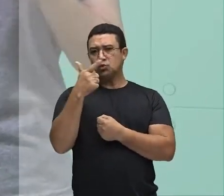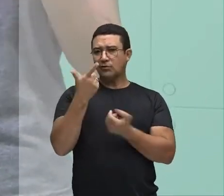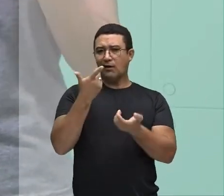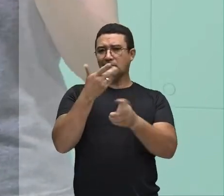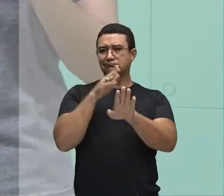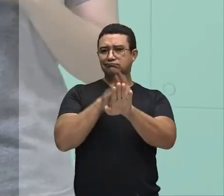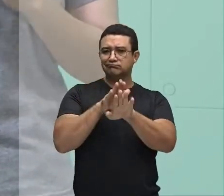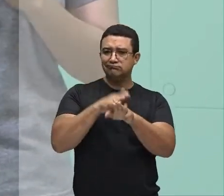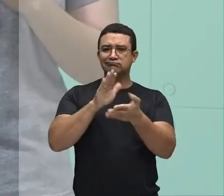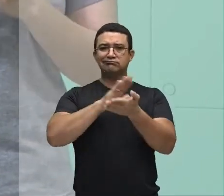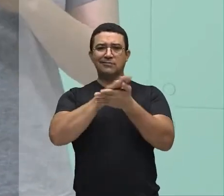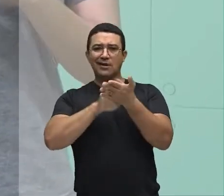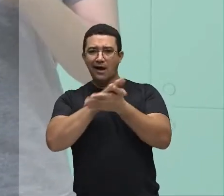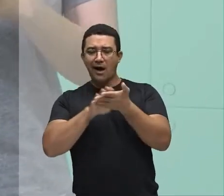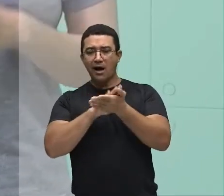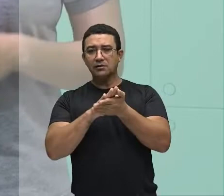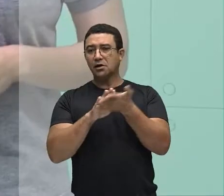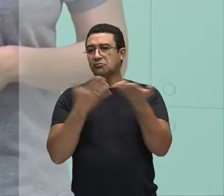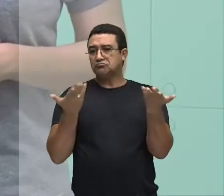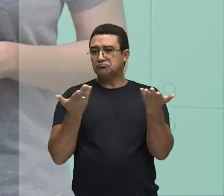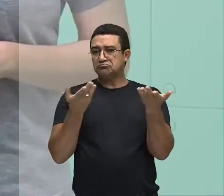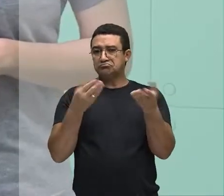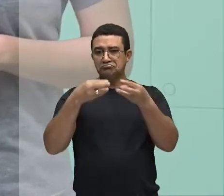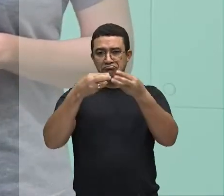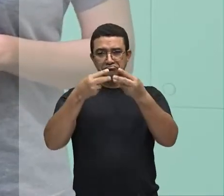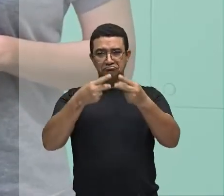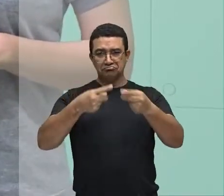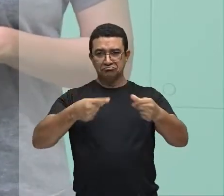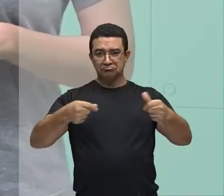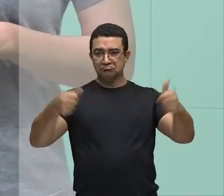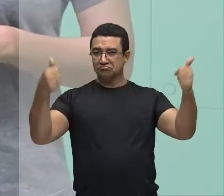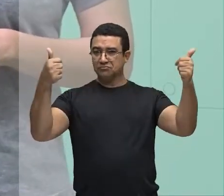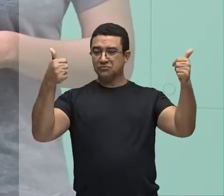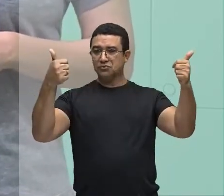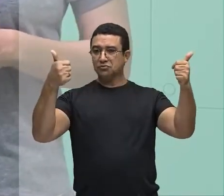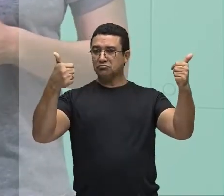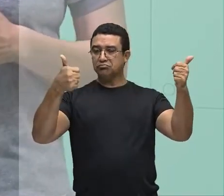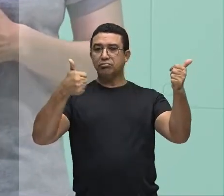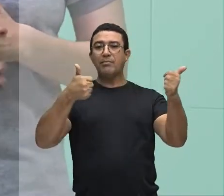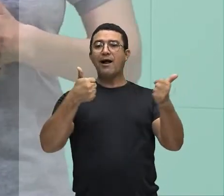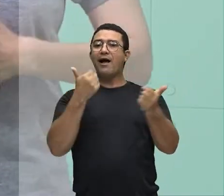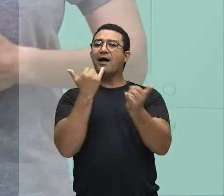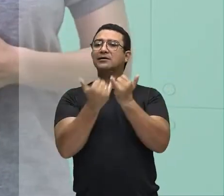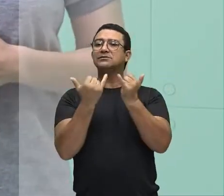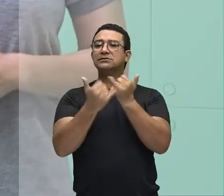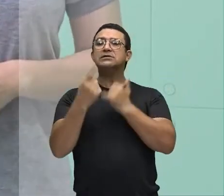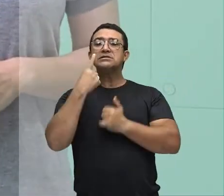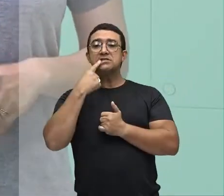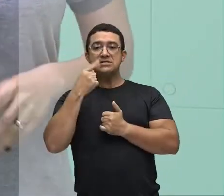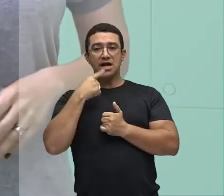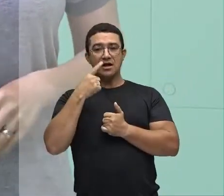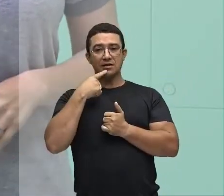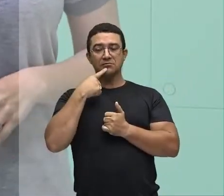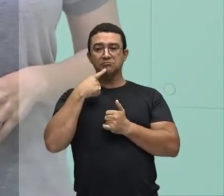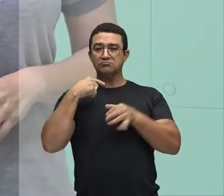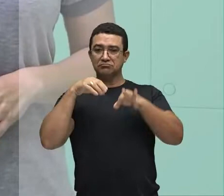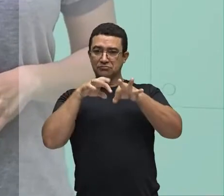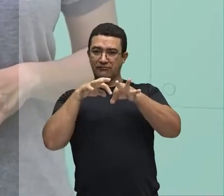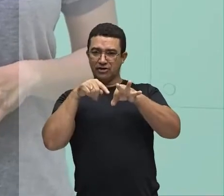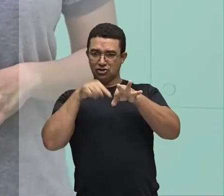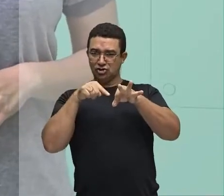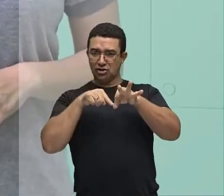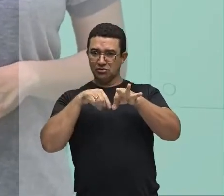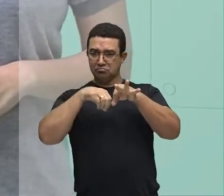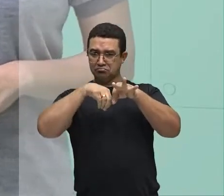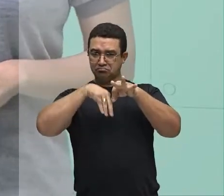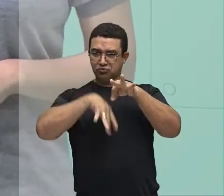fecundação, se desfaz. E se desfaz na forma de sangue e é liberado por meio da vagina. A primeira menstruação